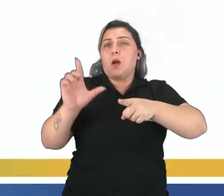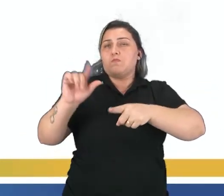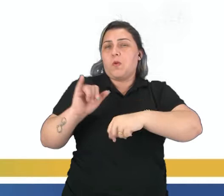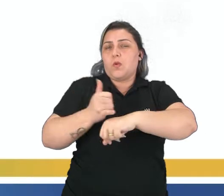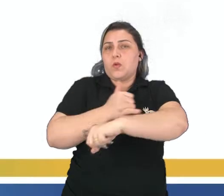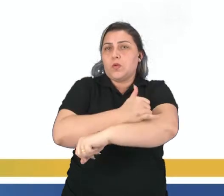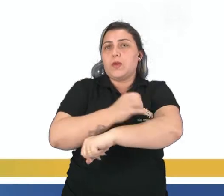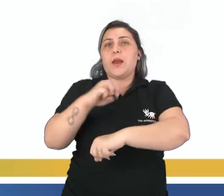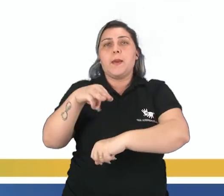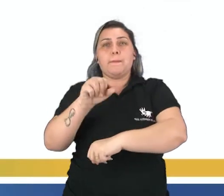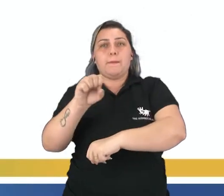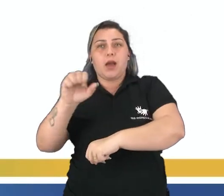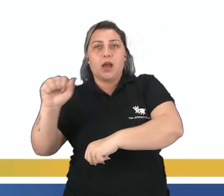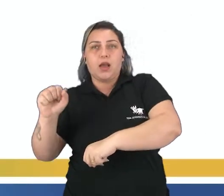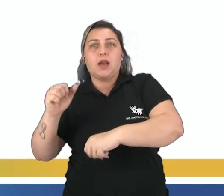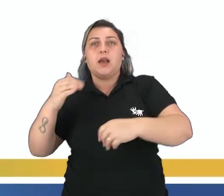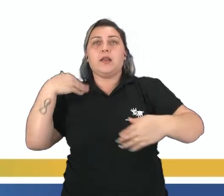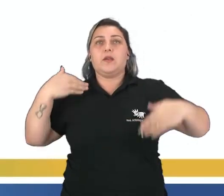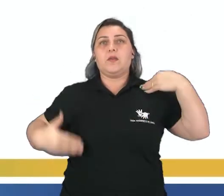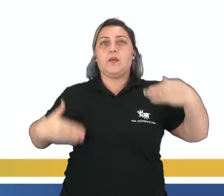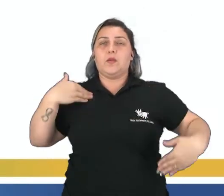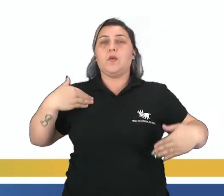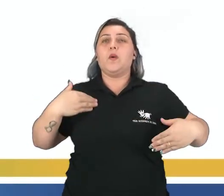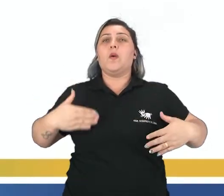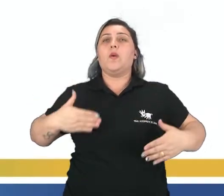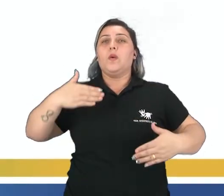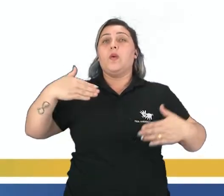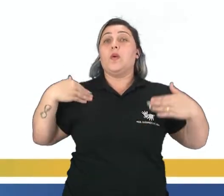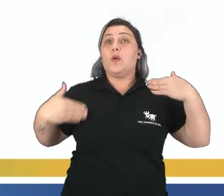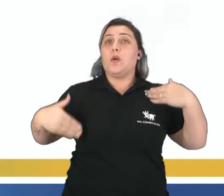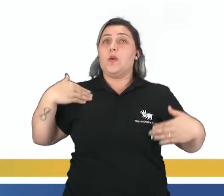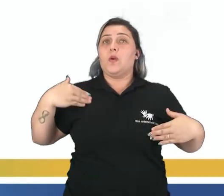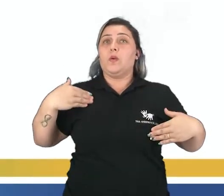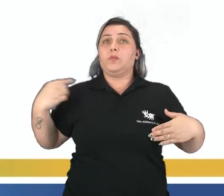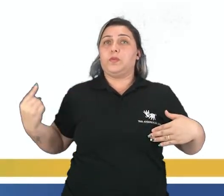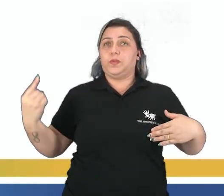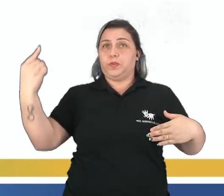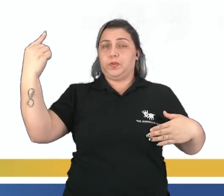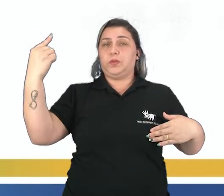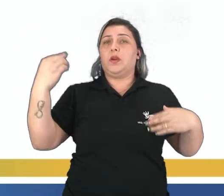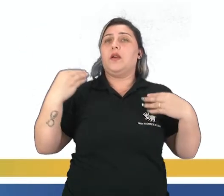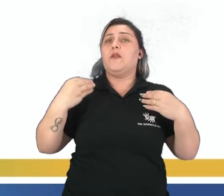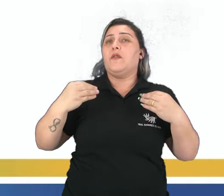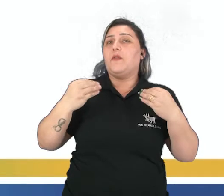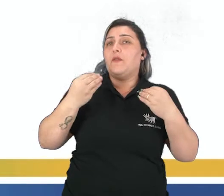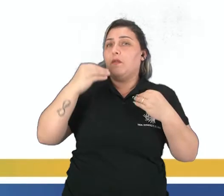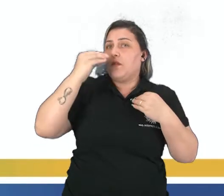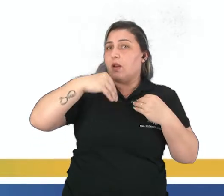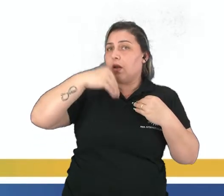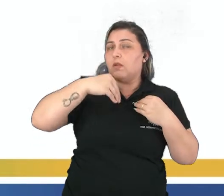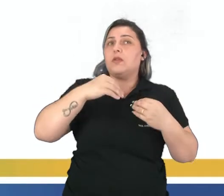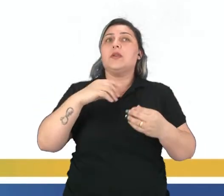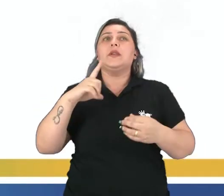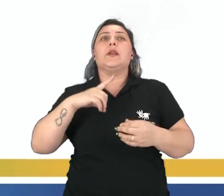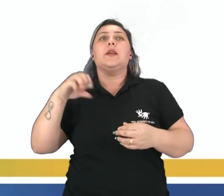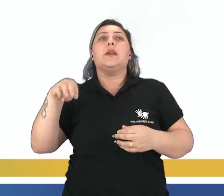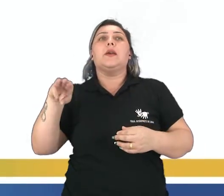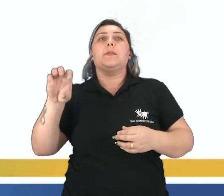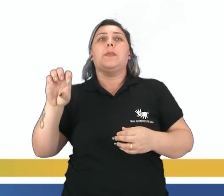massa corporal. Seus corpos são alongados e geralmente frágeis. E nós temos